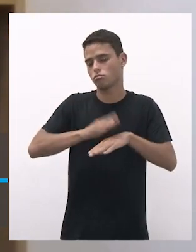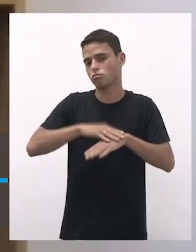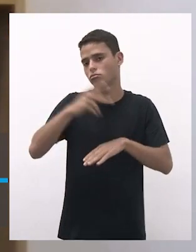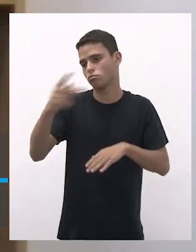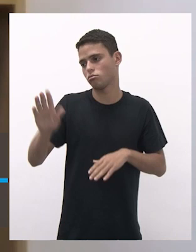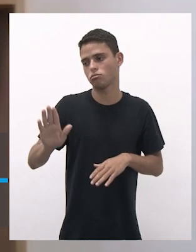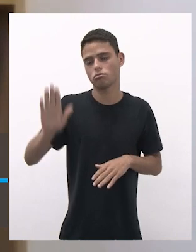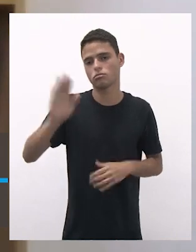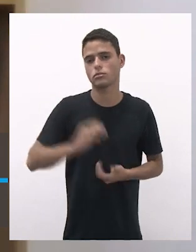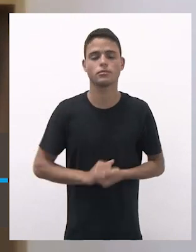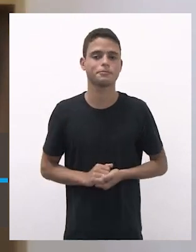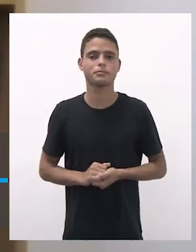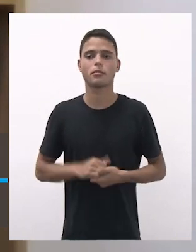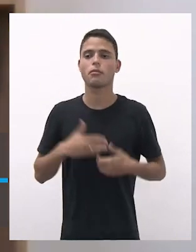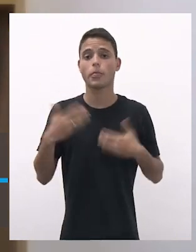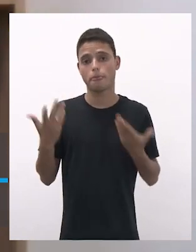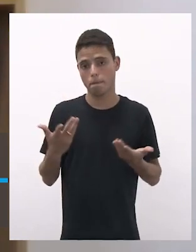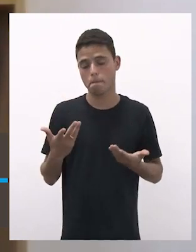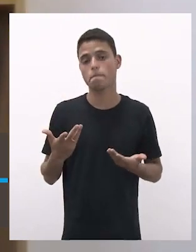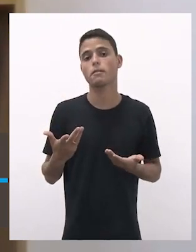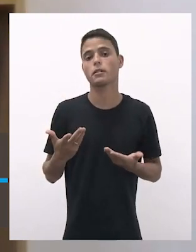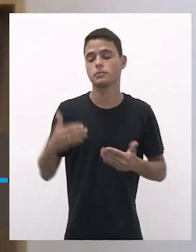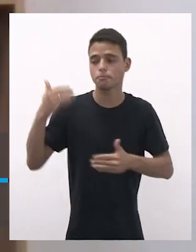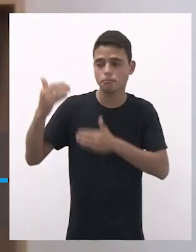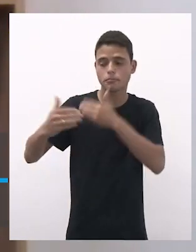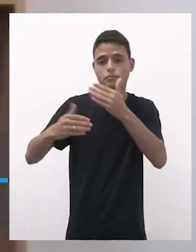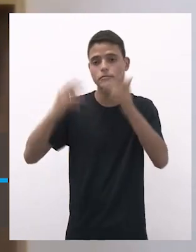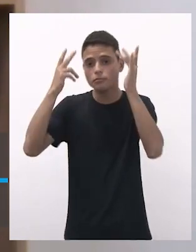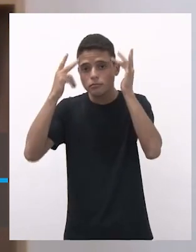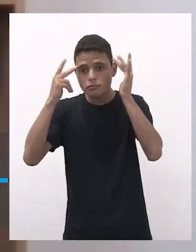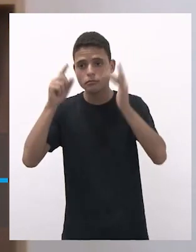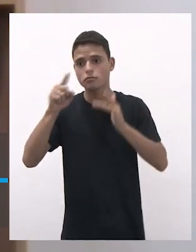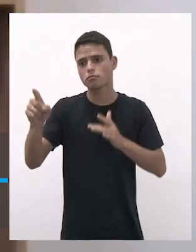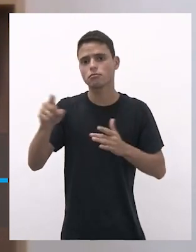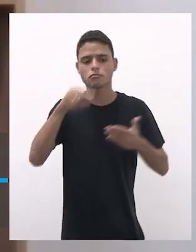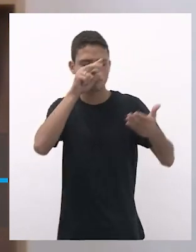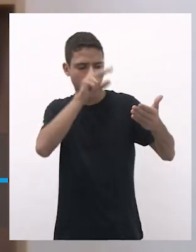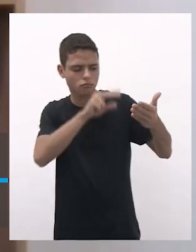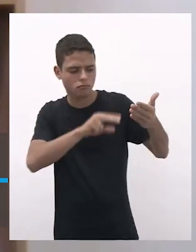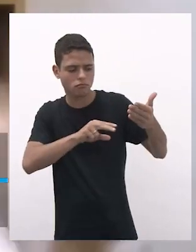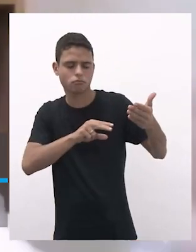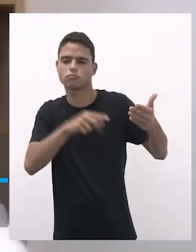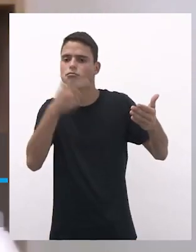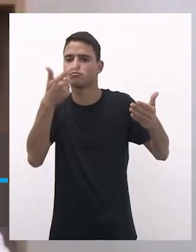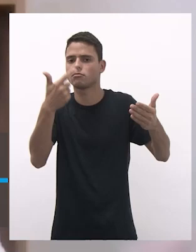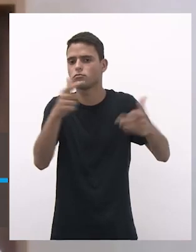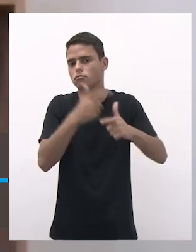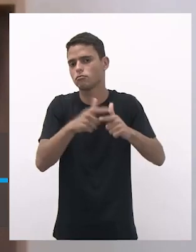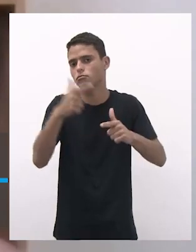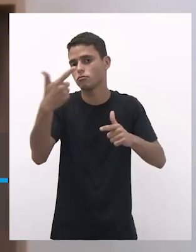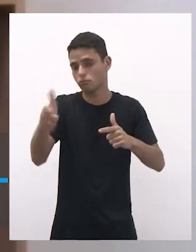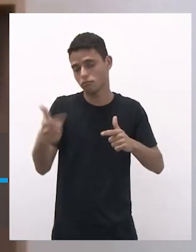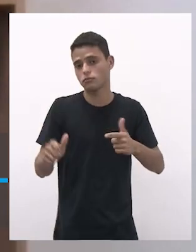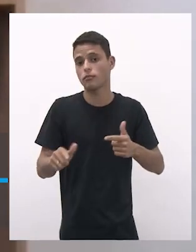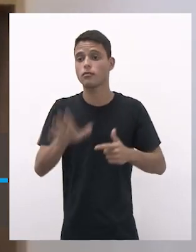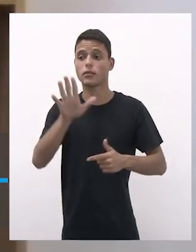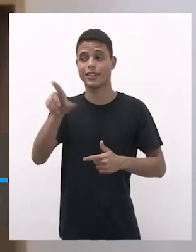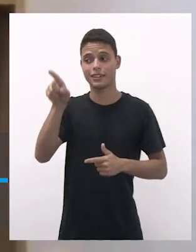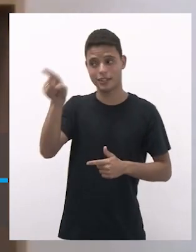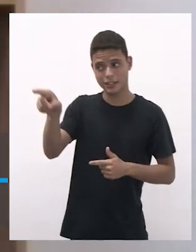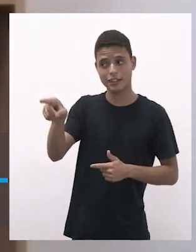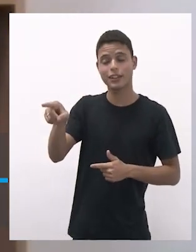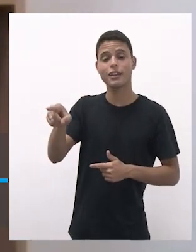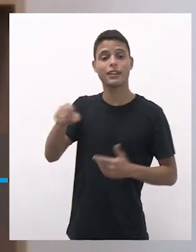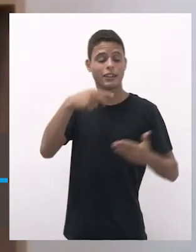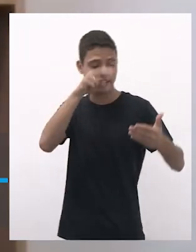como isso é bastante orgânico e fluido, se ele não leu, não tem problema. Claro que se ele leu, né, fica muito